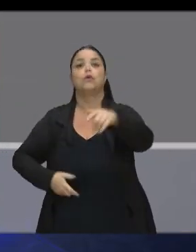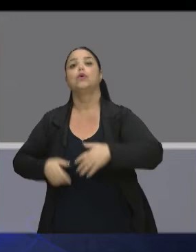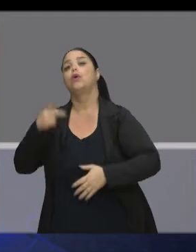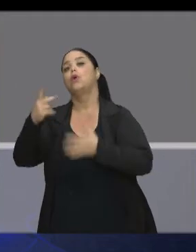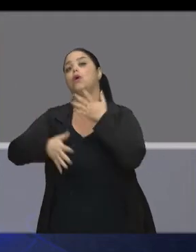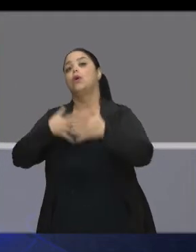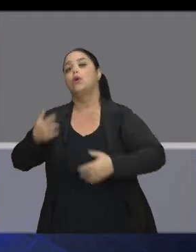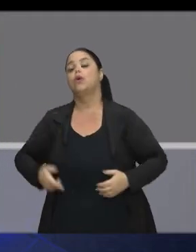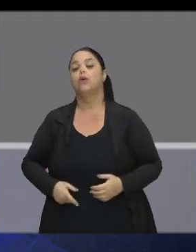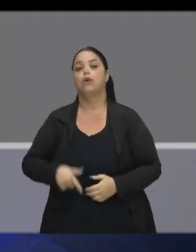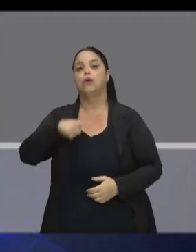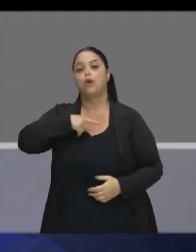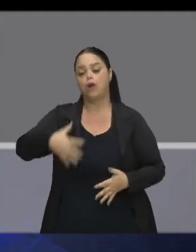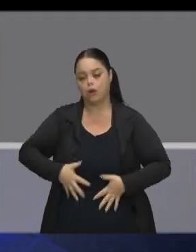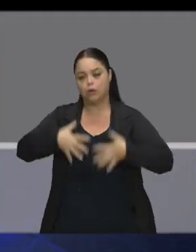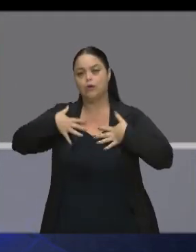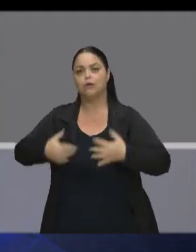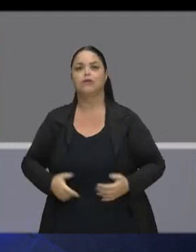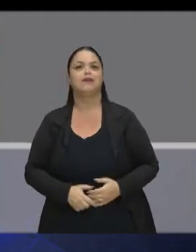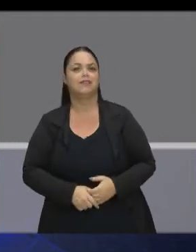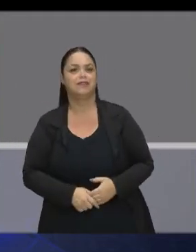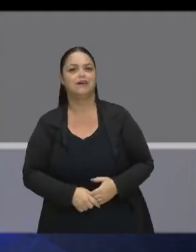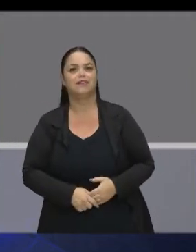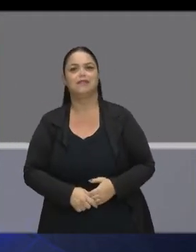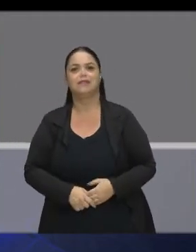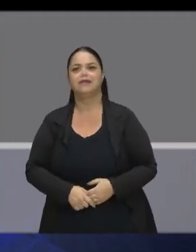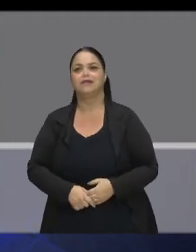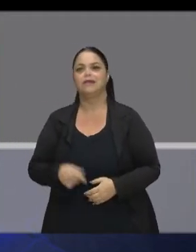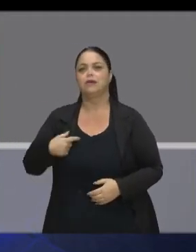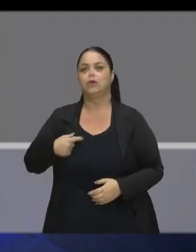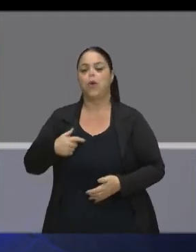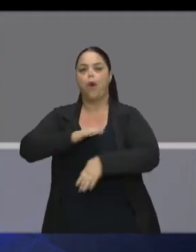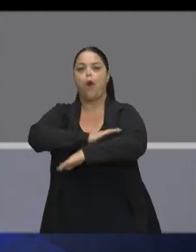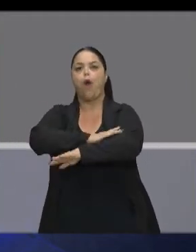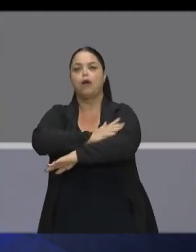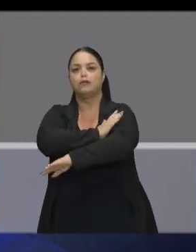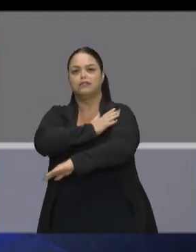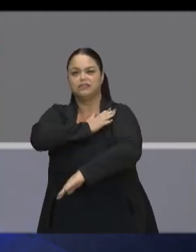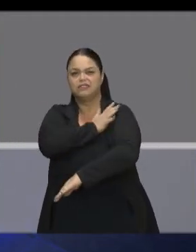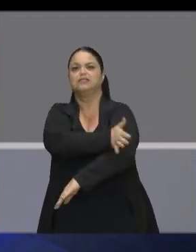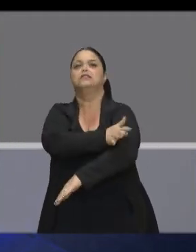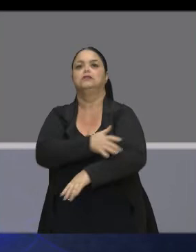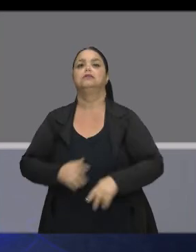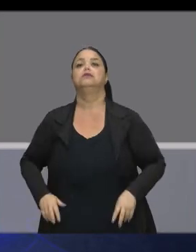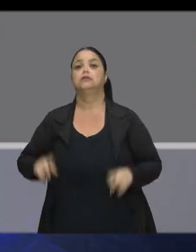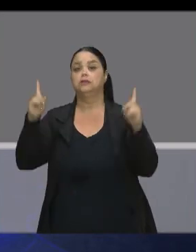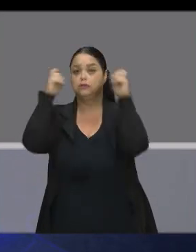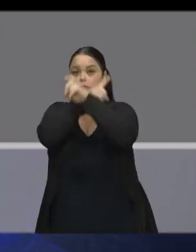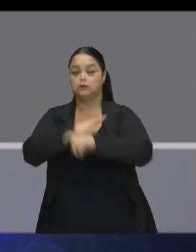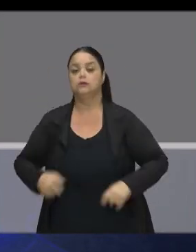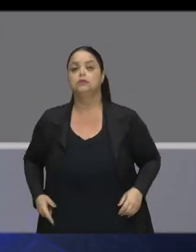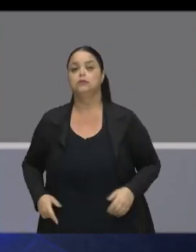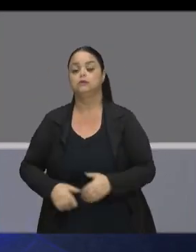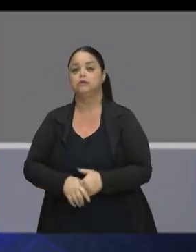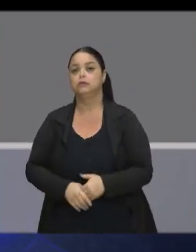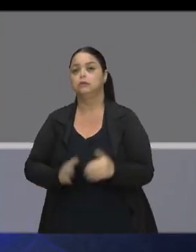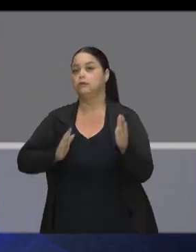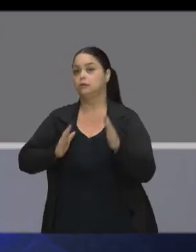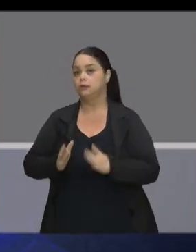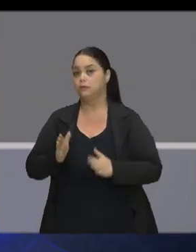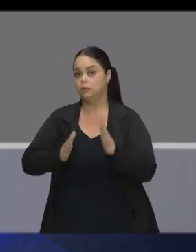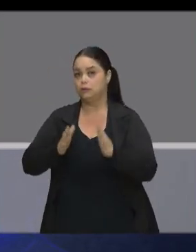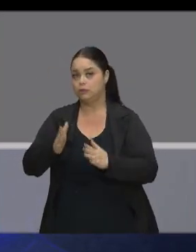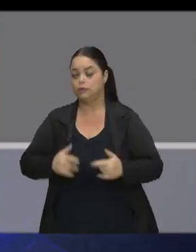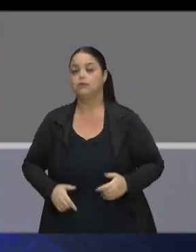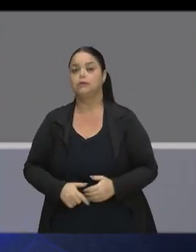e comentar que tinha orgulho de que quebrou o preconceito e as dificuldades do seu tempo, e que